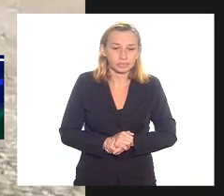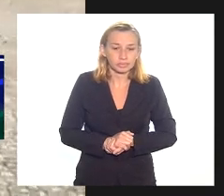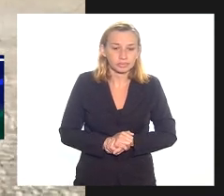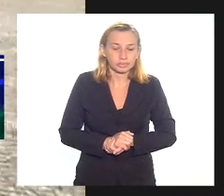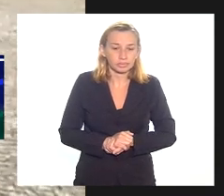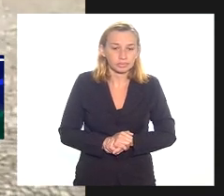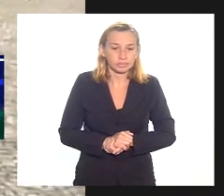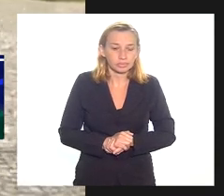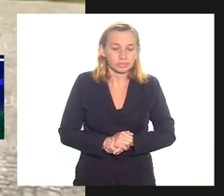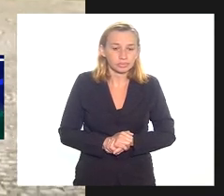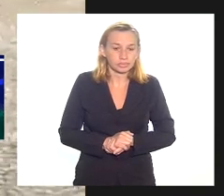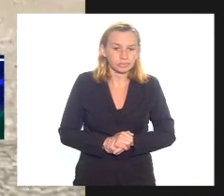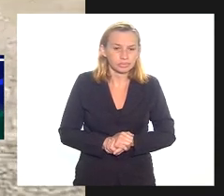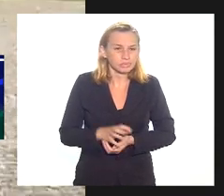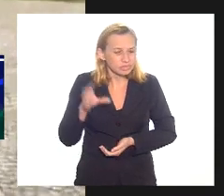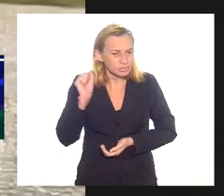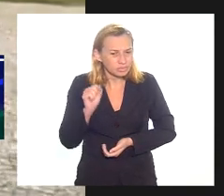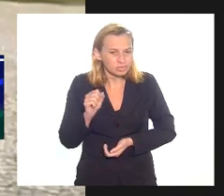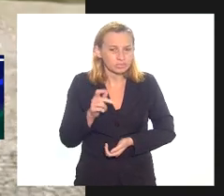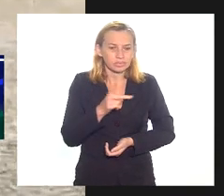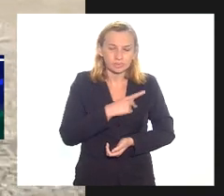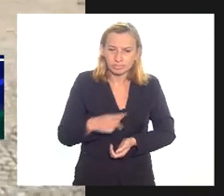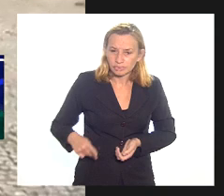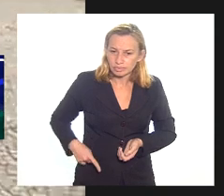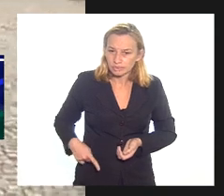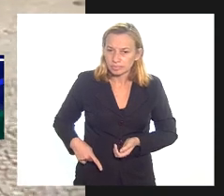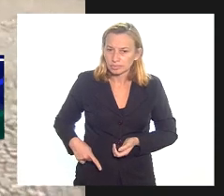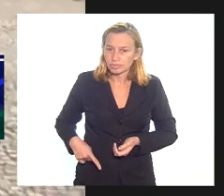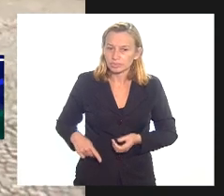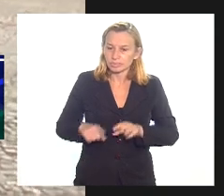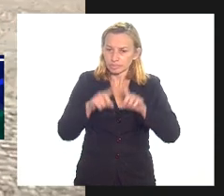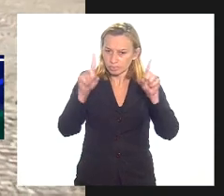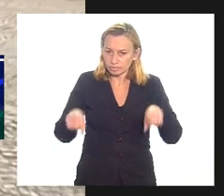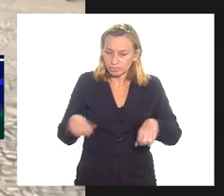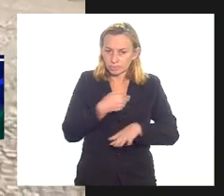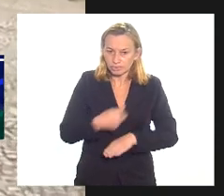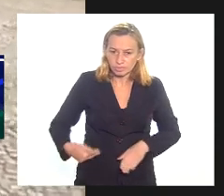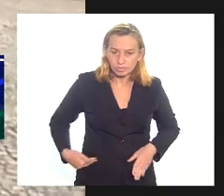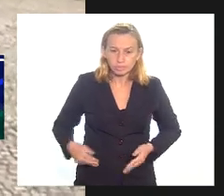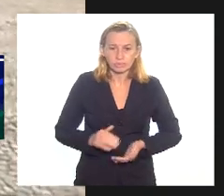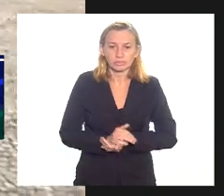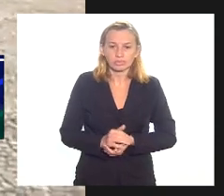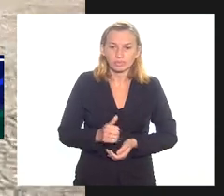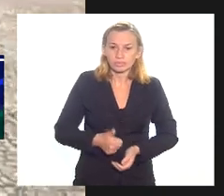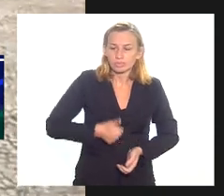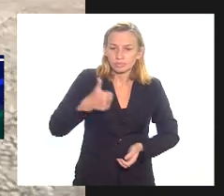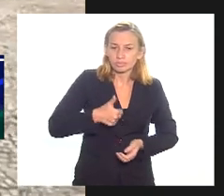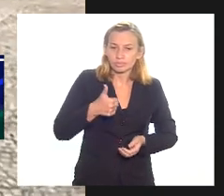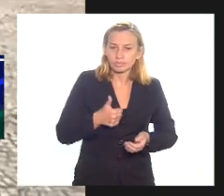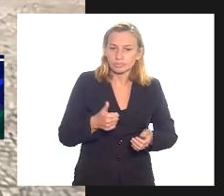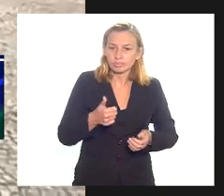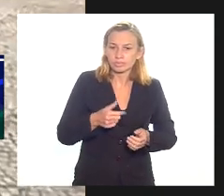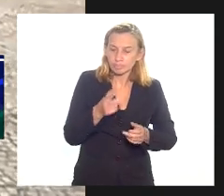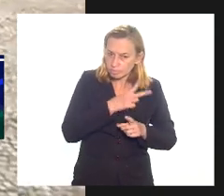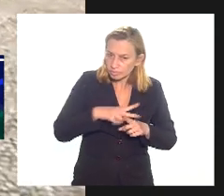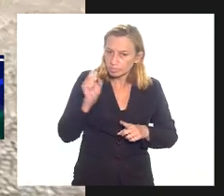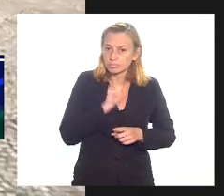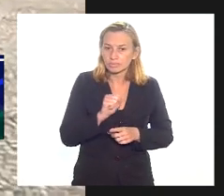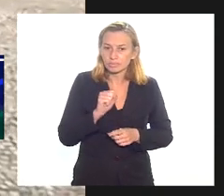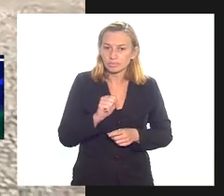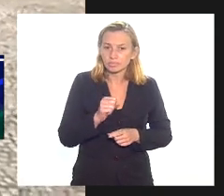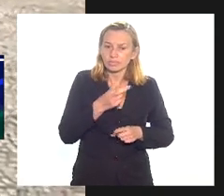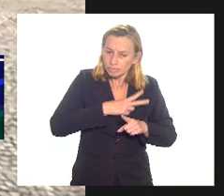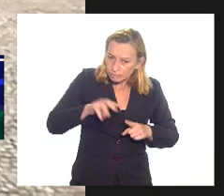uma falácia e, como presidente da Comissão de Servidores Públicos, eu anuncio a primeira vitória da nossa comissão. Na verdade, a vitória